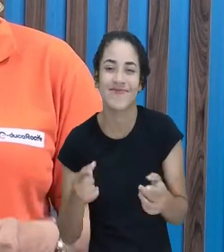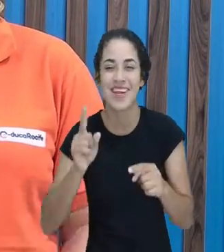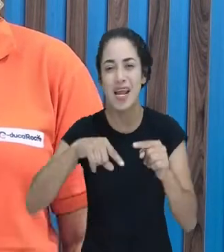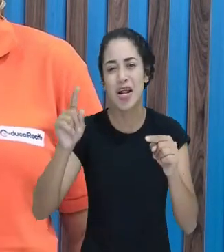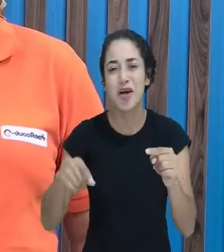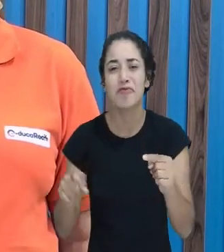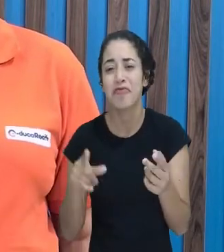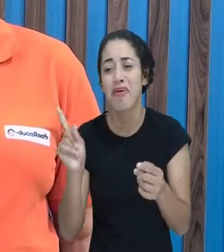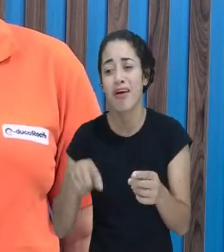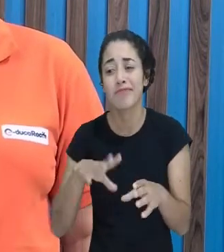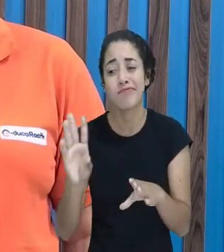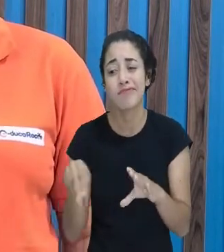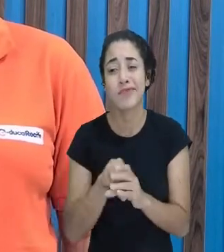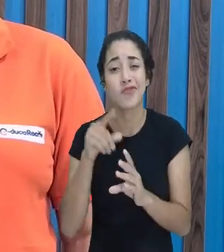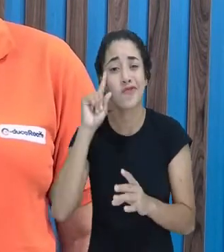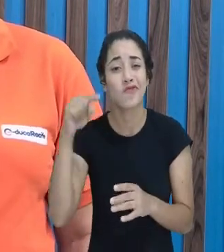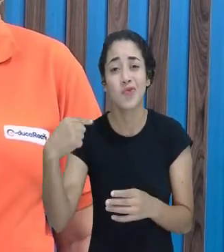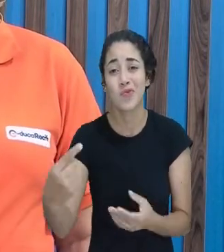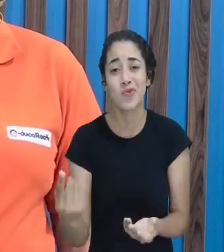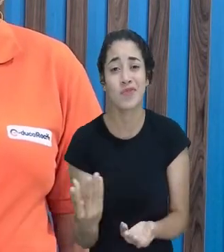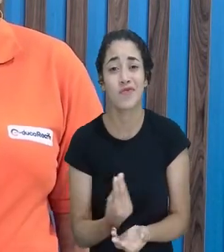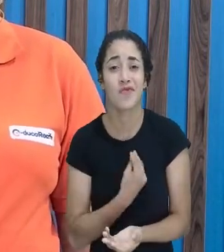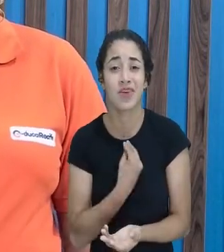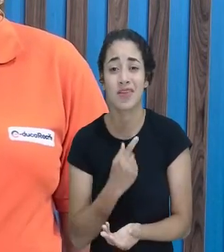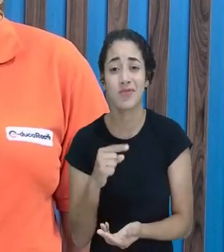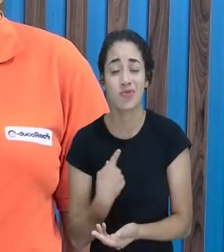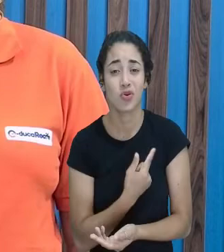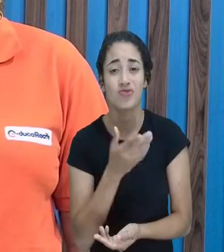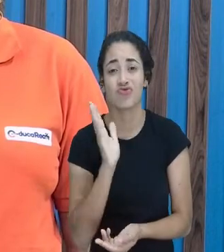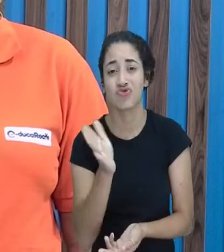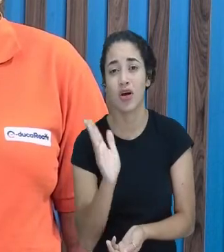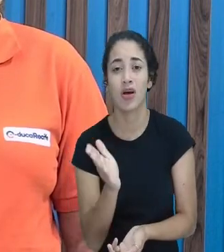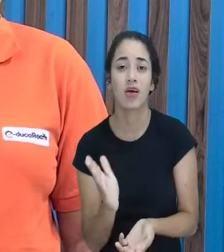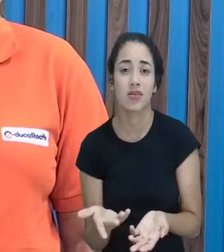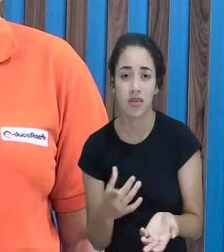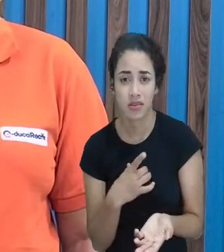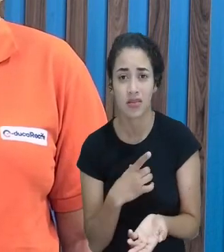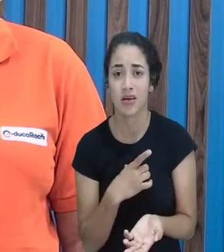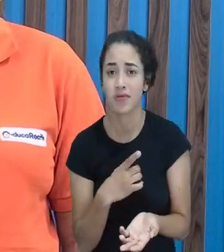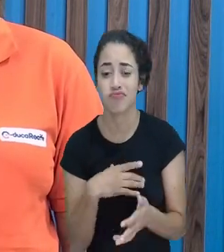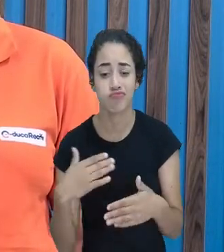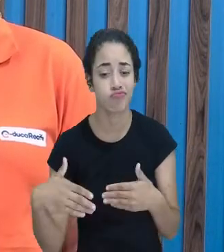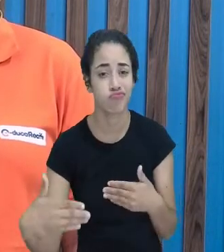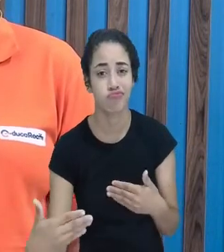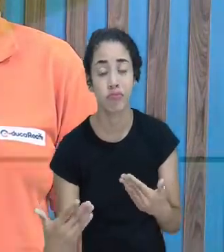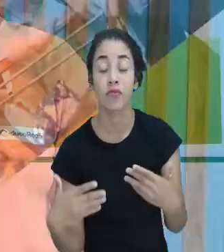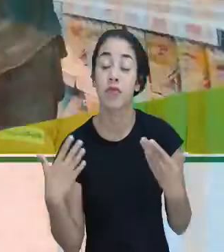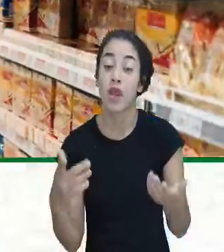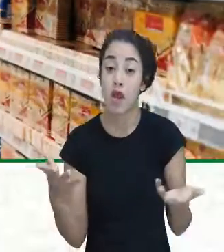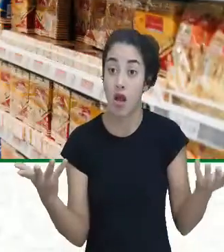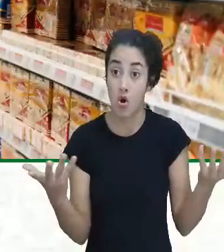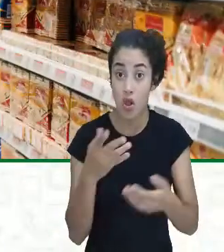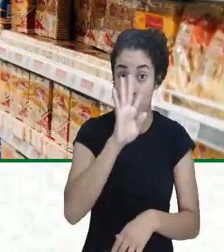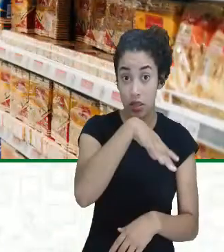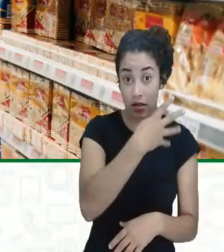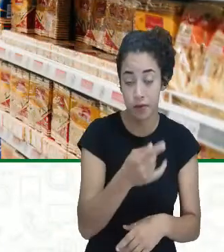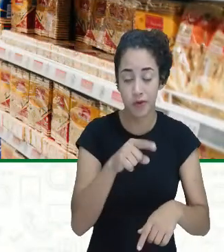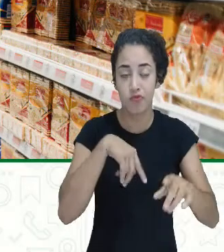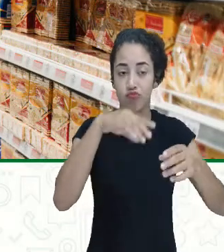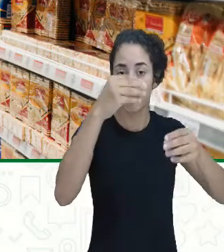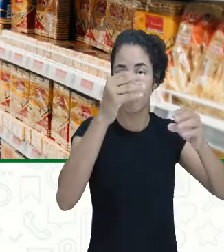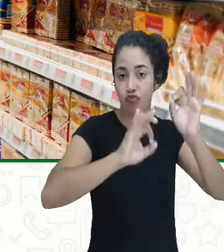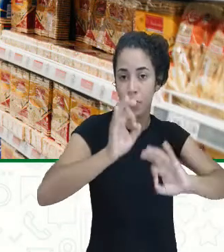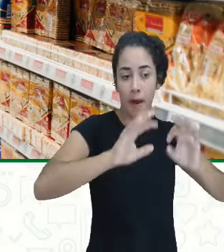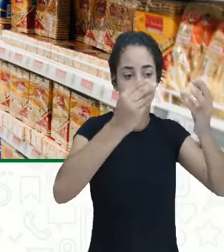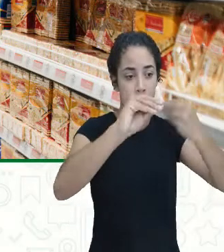parte. Então, eu tenho agora a tabela, né, que eu vou organizar com